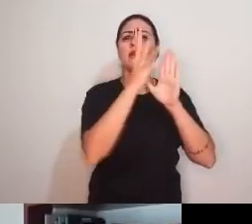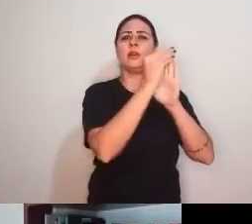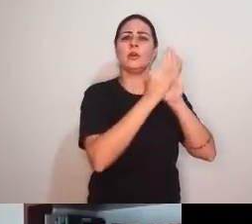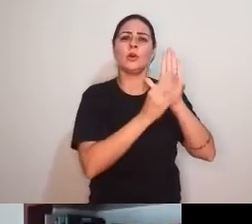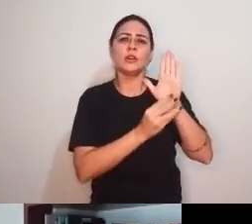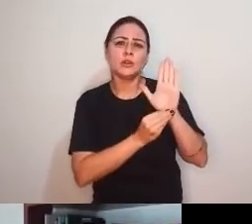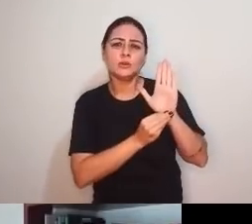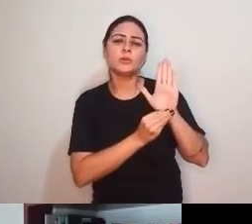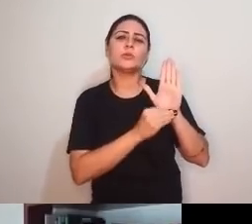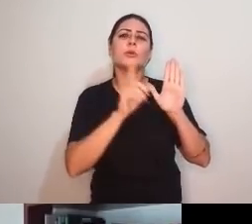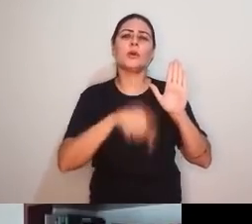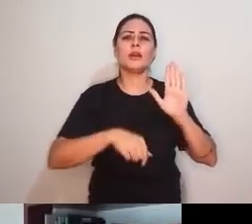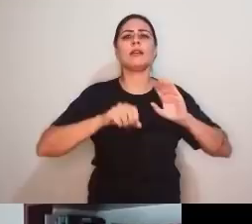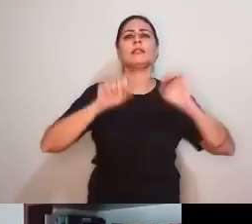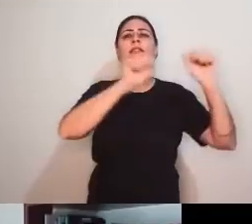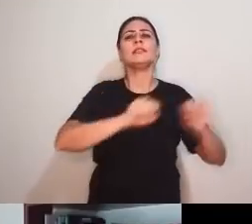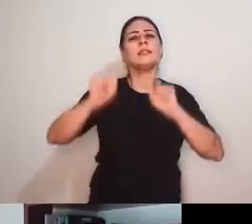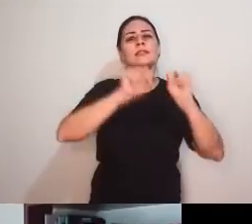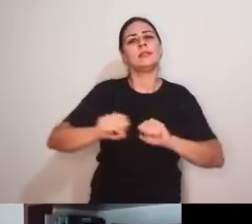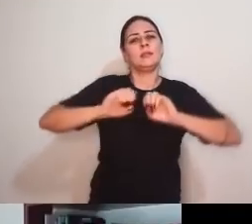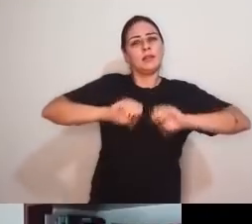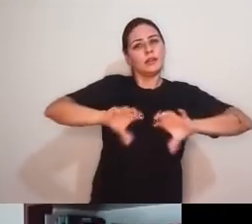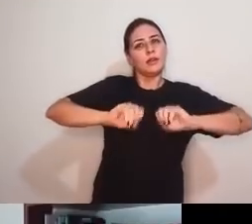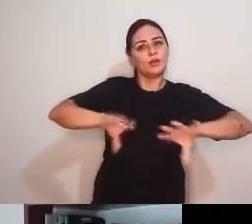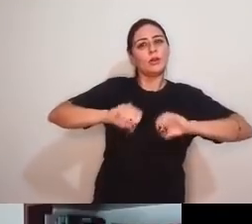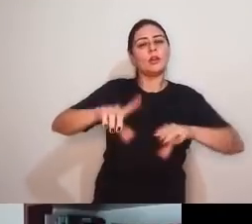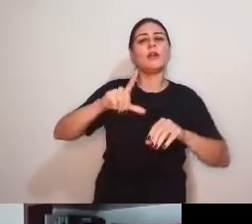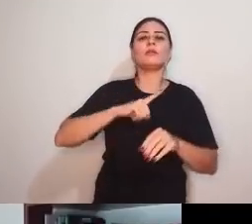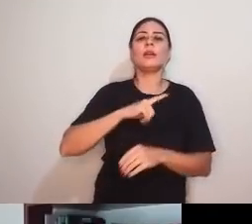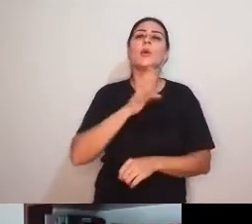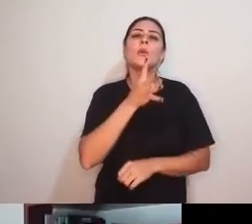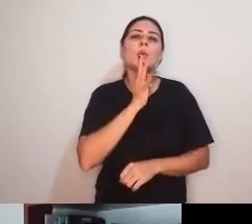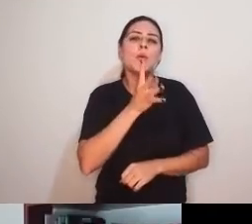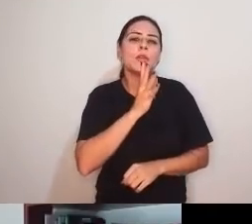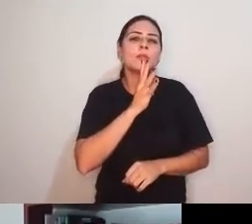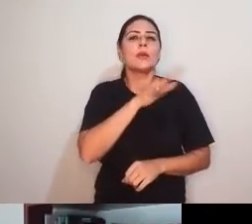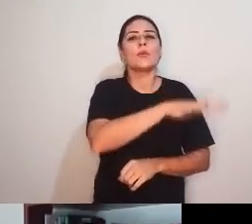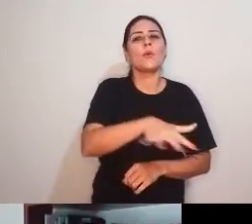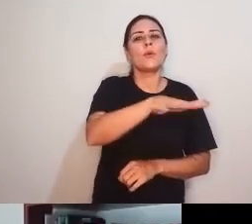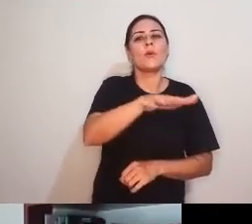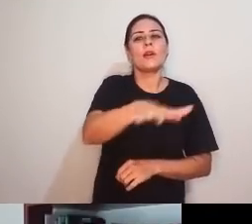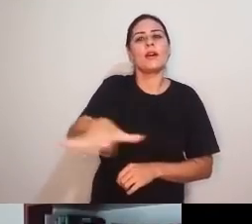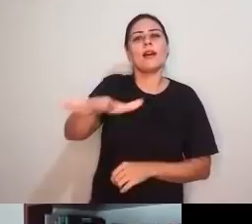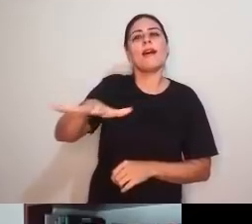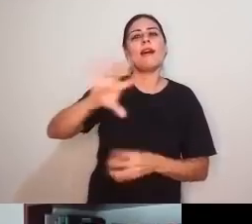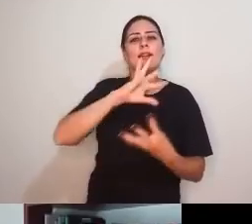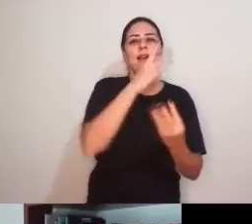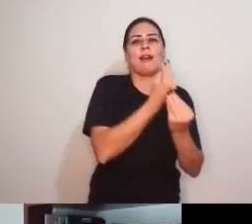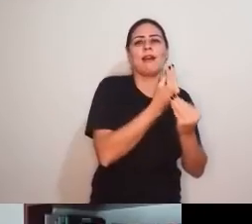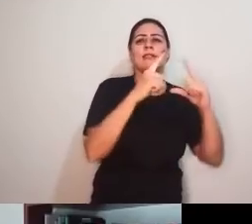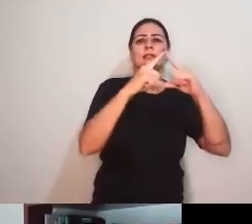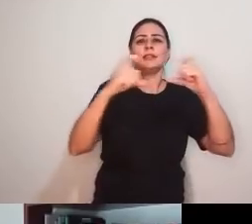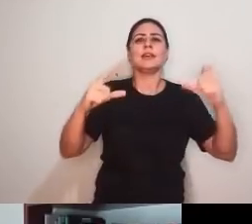educação que contemple os conhecimentos, né, das várias áreas, né, das artes, da ciência, filosofia,